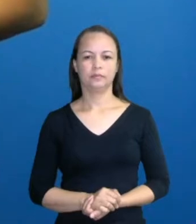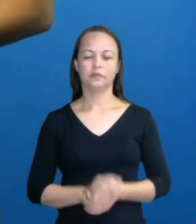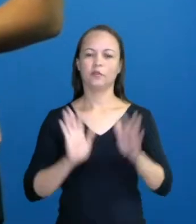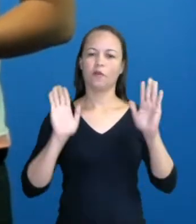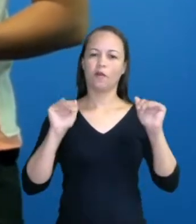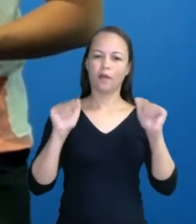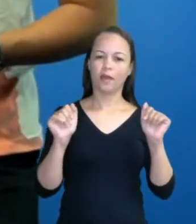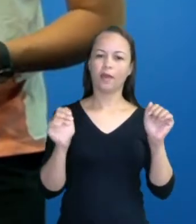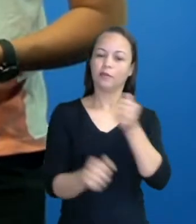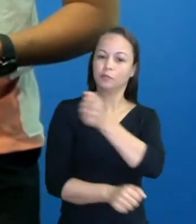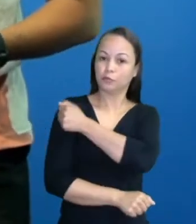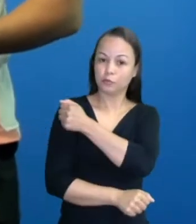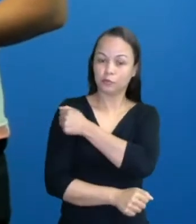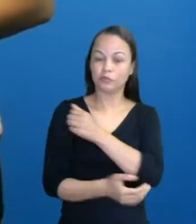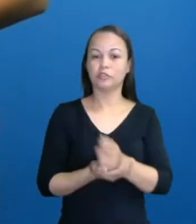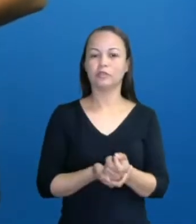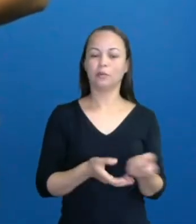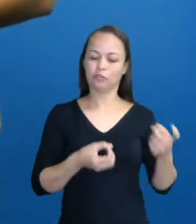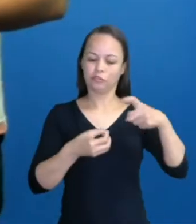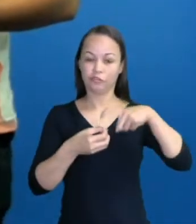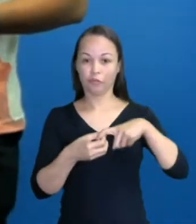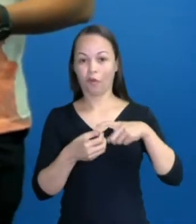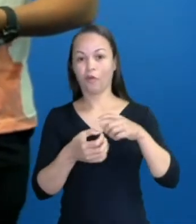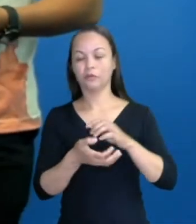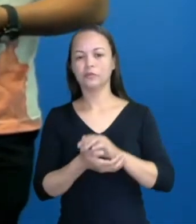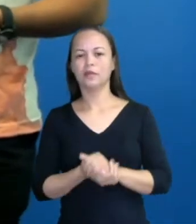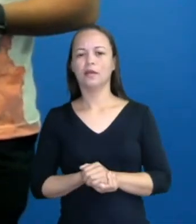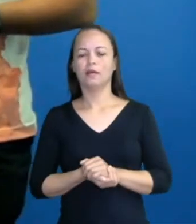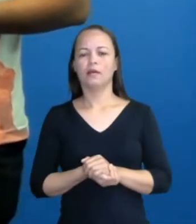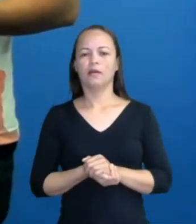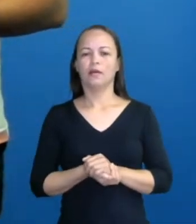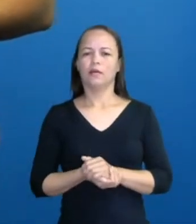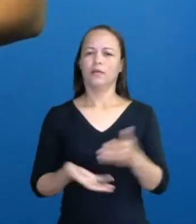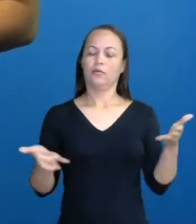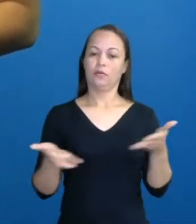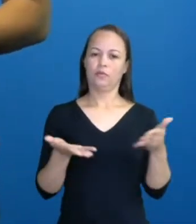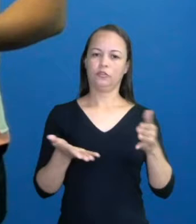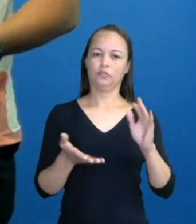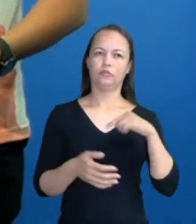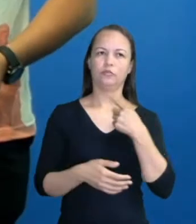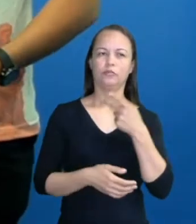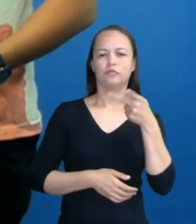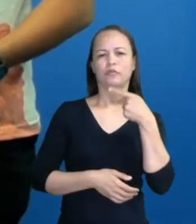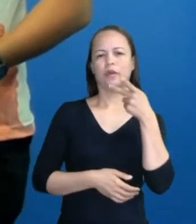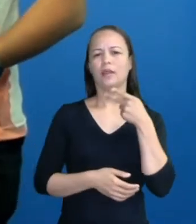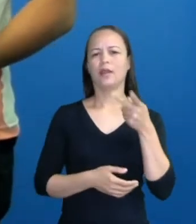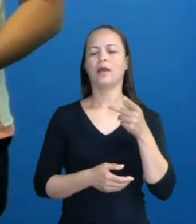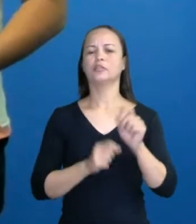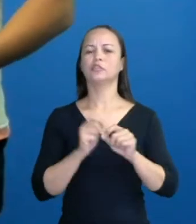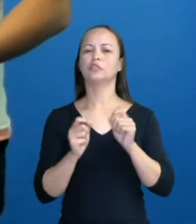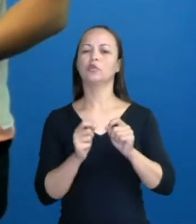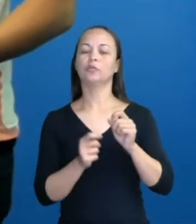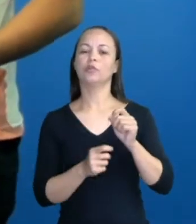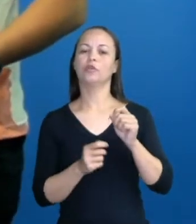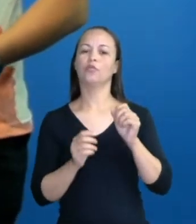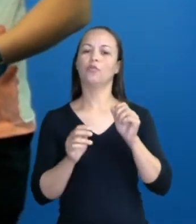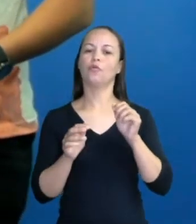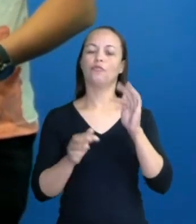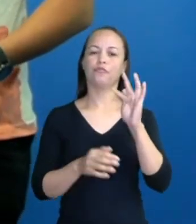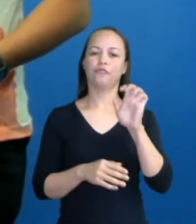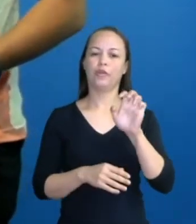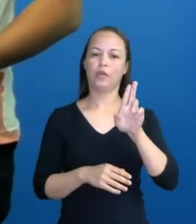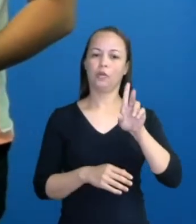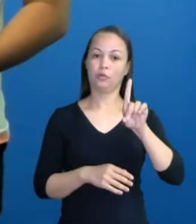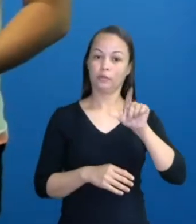Oi, pessoal, estamos de volta. Hoje nós vamos falar sobre o feudalismo.